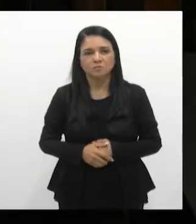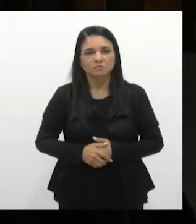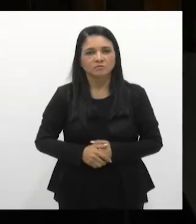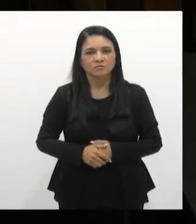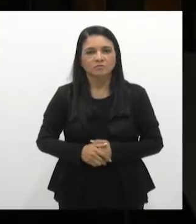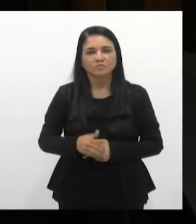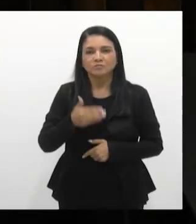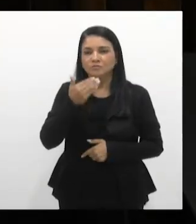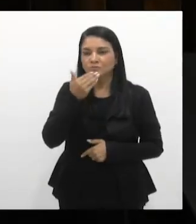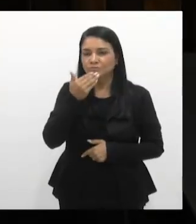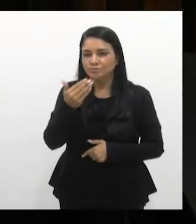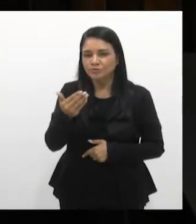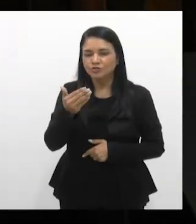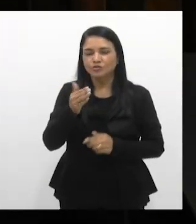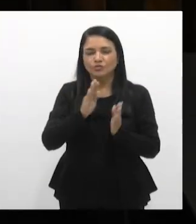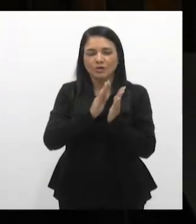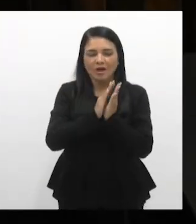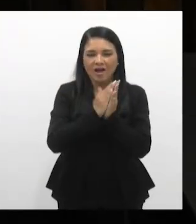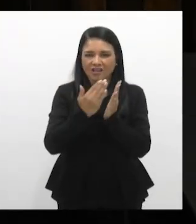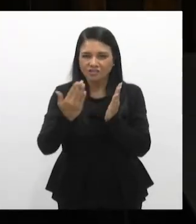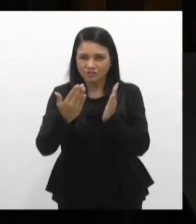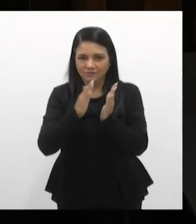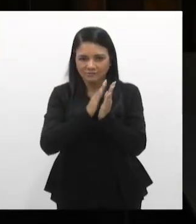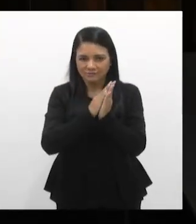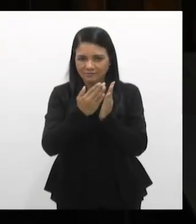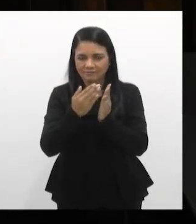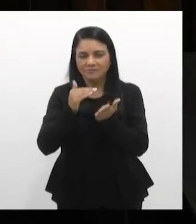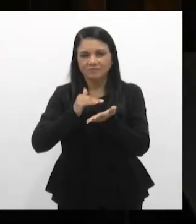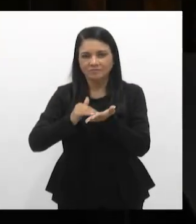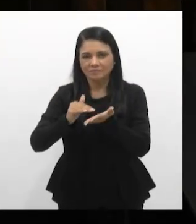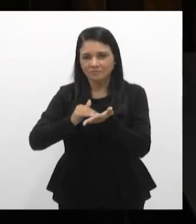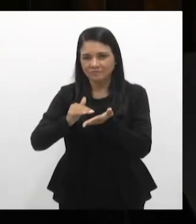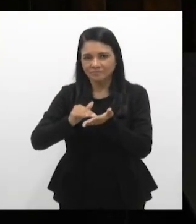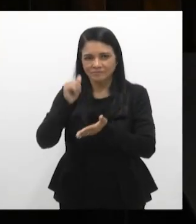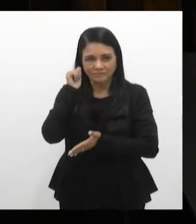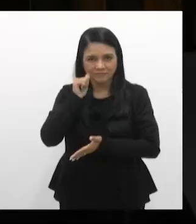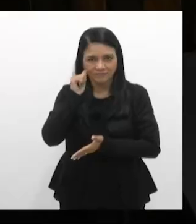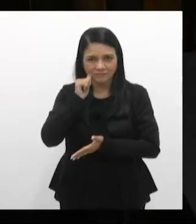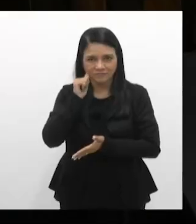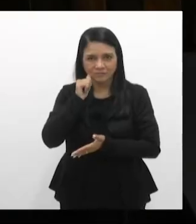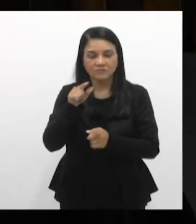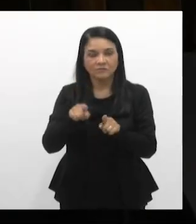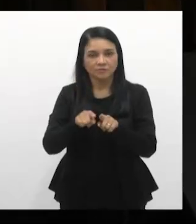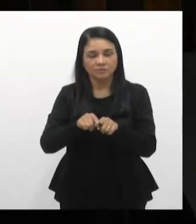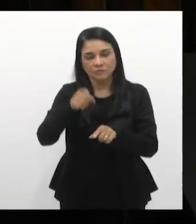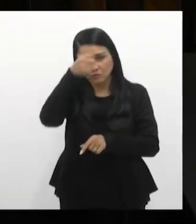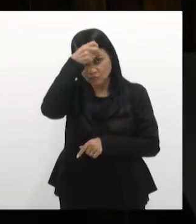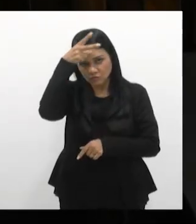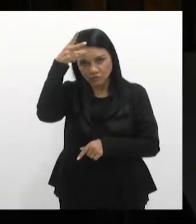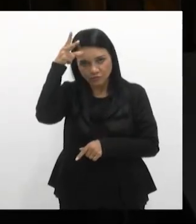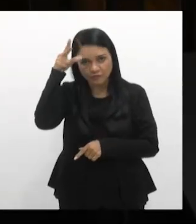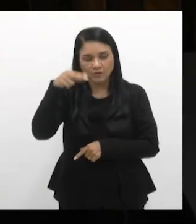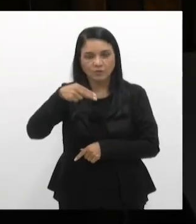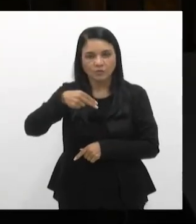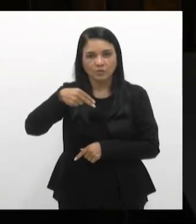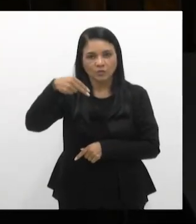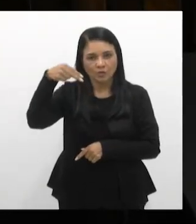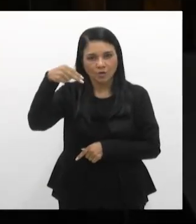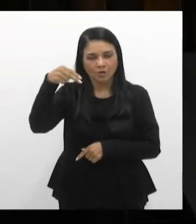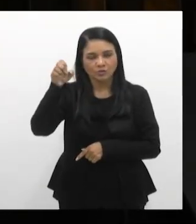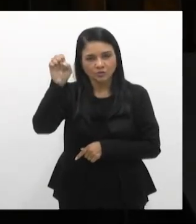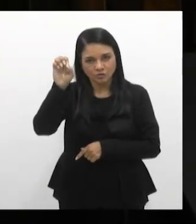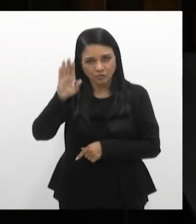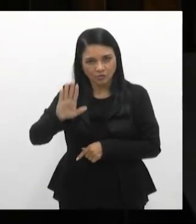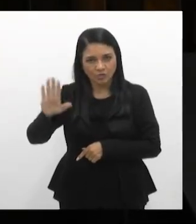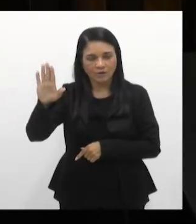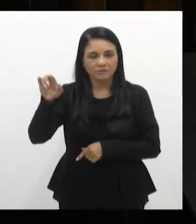pedido diversas agendas com a secretária, com os prefeitos do norte e noroeste do estado, ou